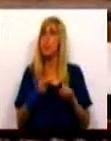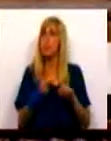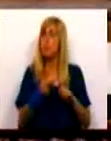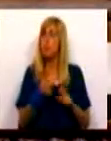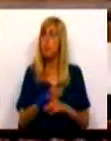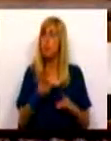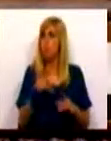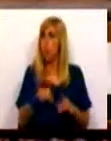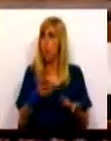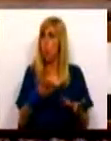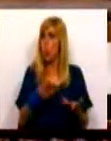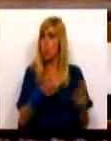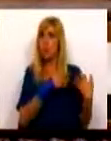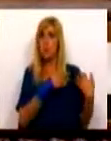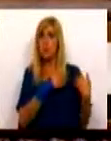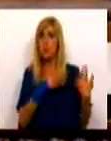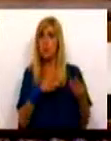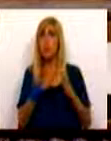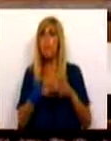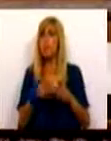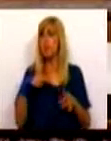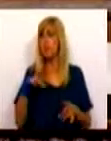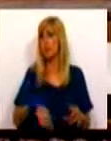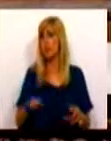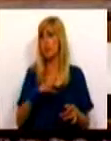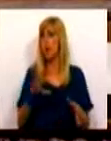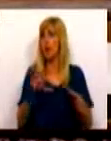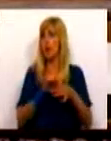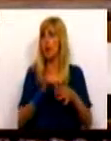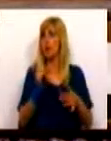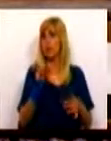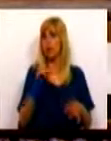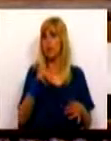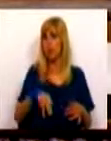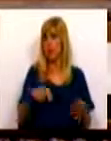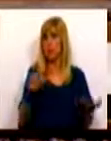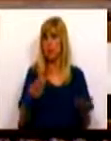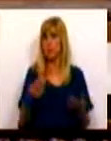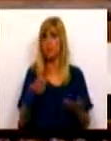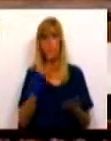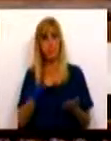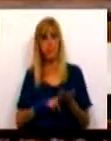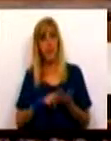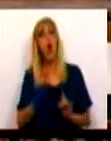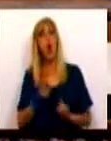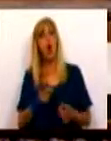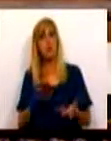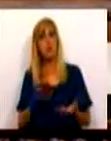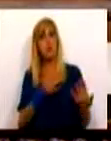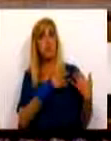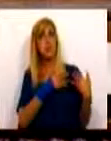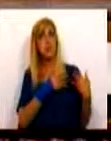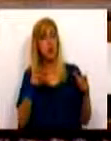hoje em dia a Autoridade Marítima Nacional, através do Instituto de Socorros a Náufragos, é na realidade a entidade